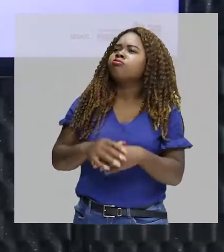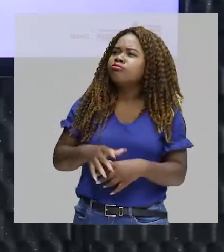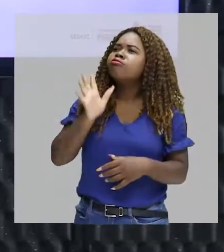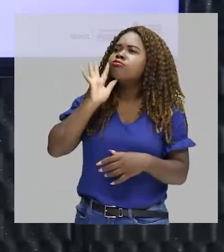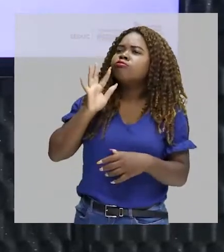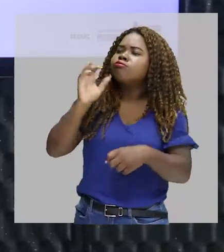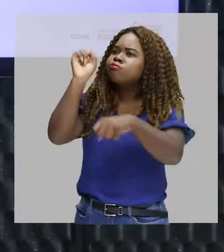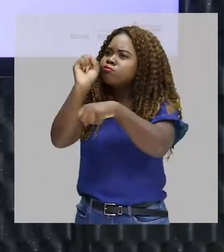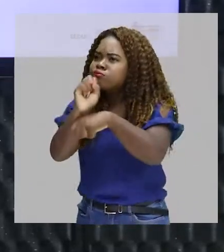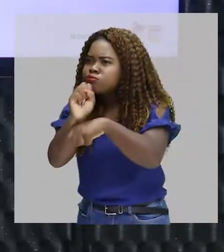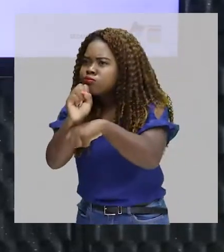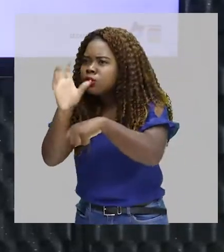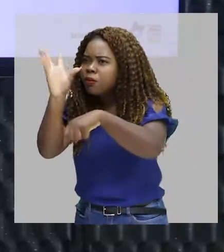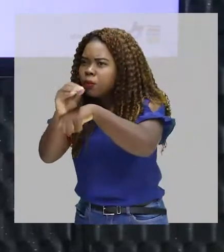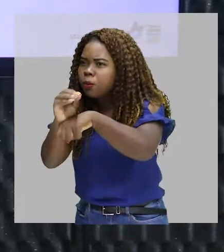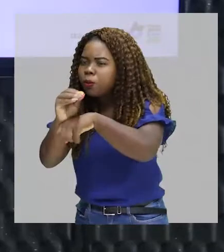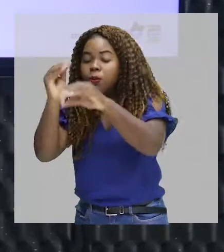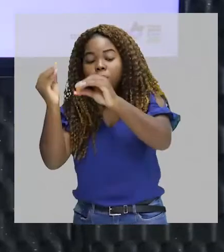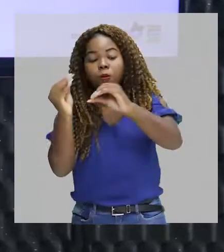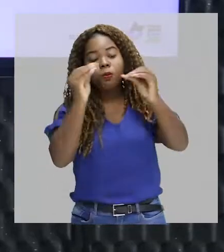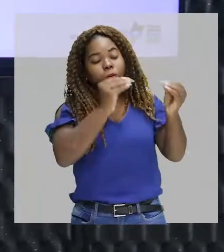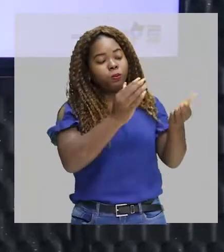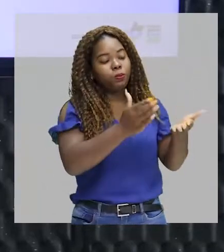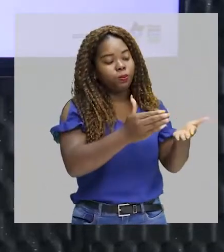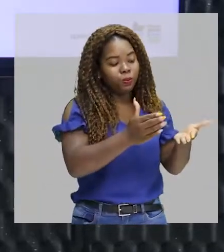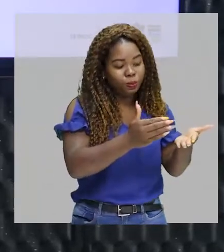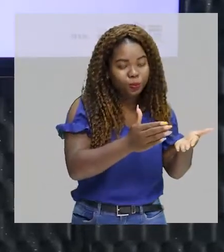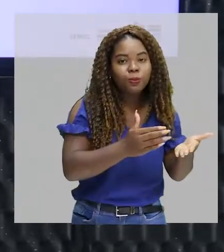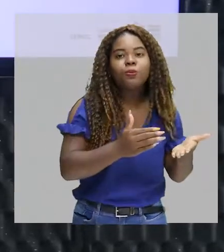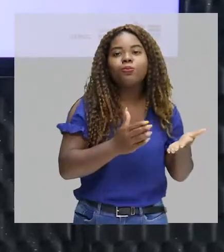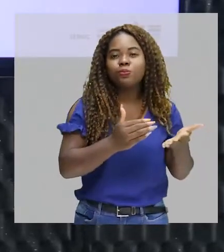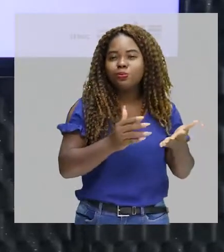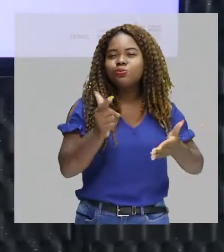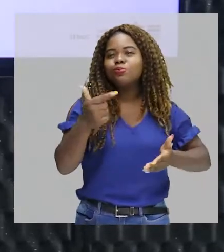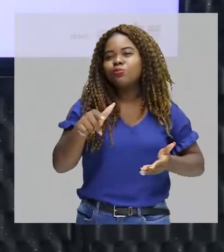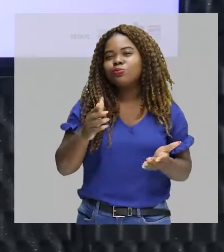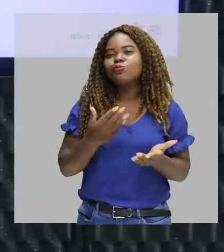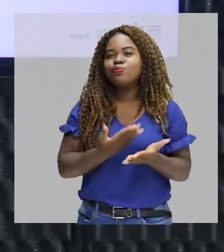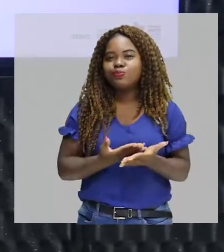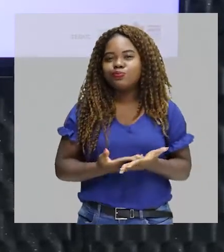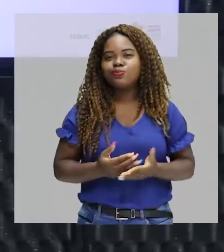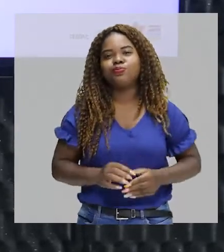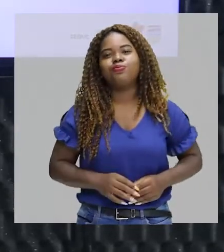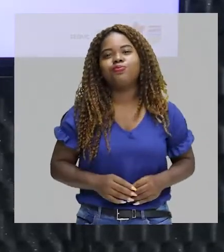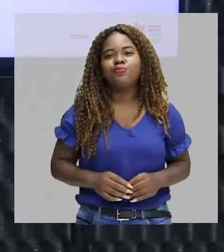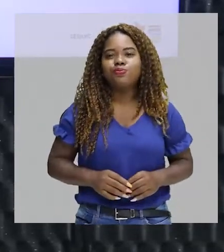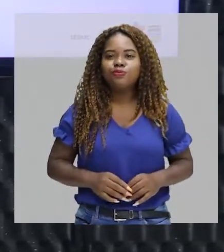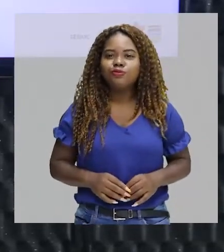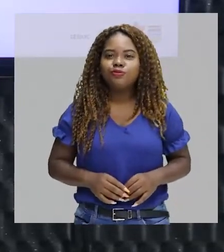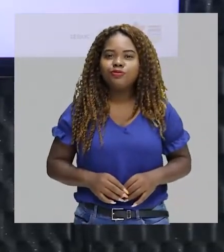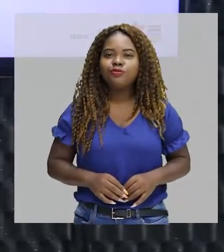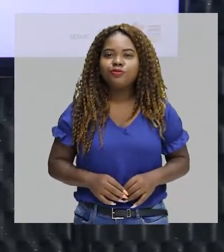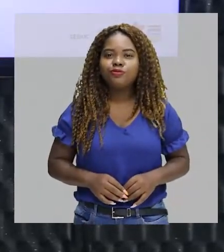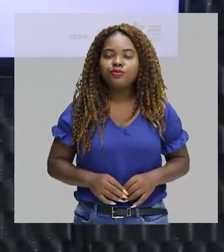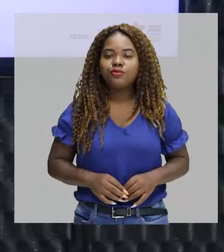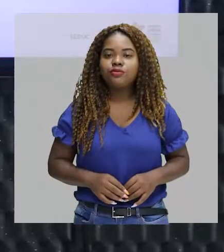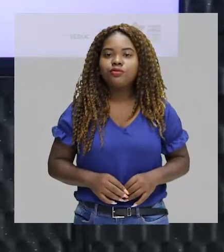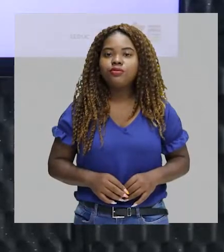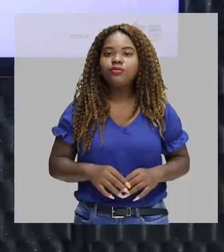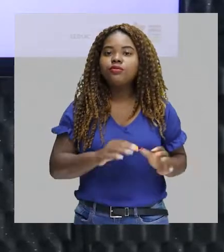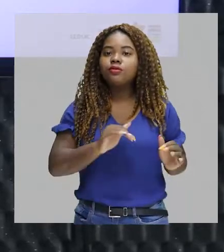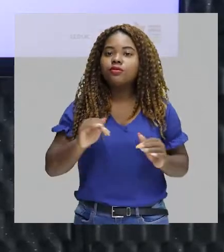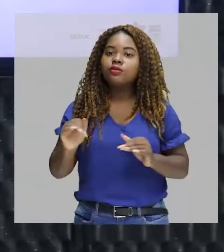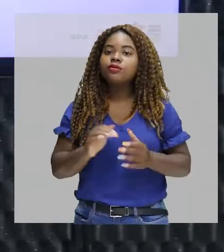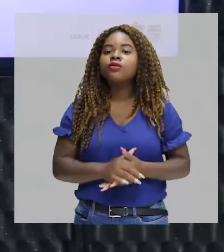atenção, printa a tela, passa essas informações para o seu caderno e continue com seus estudos. Show de bola? Turminha, estamos em